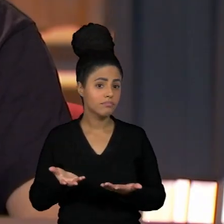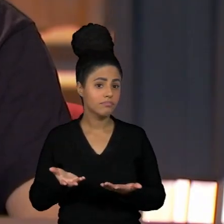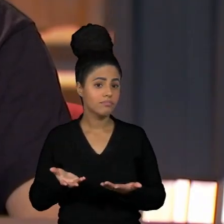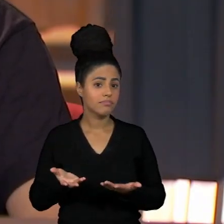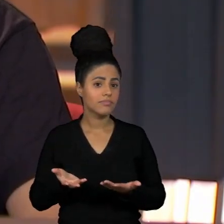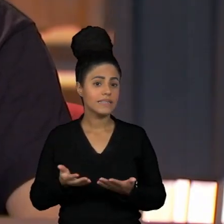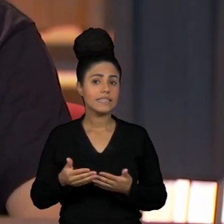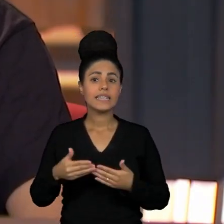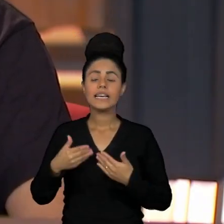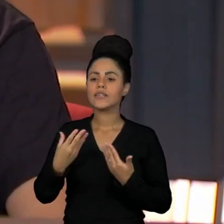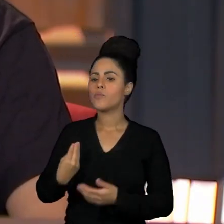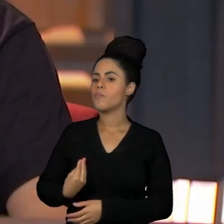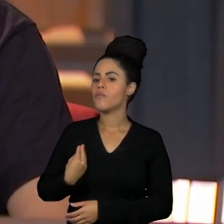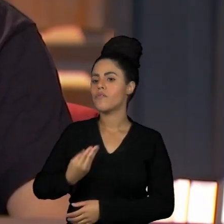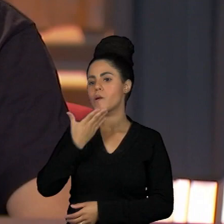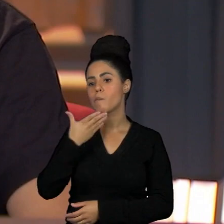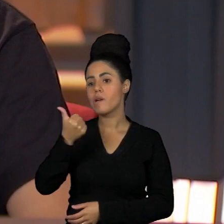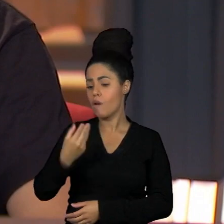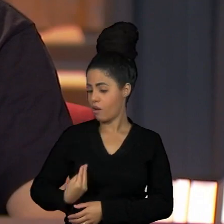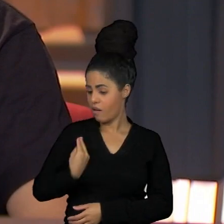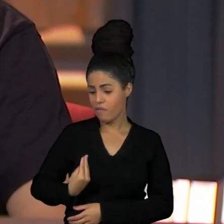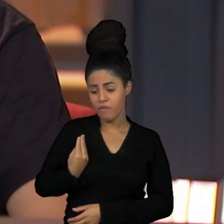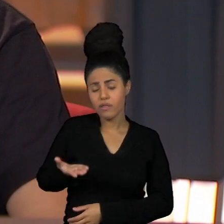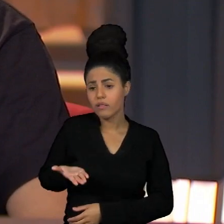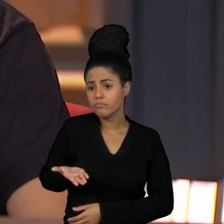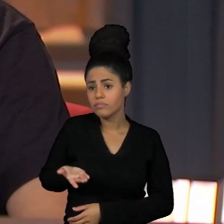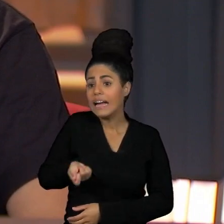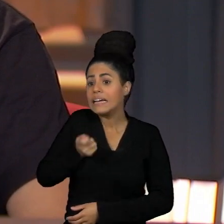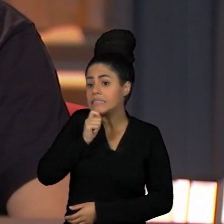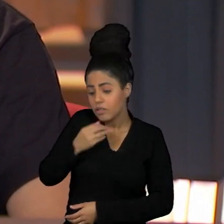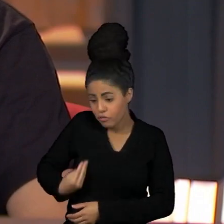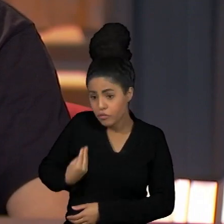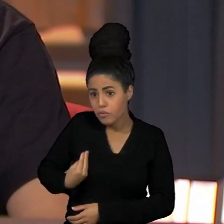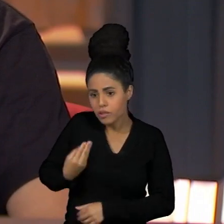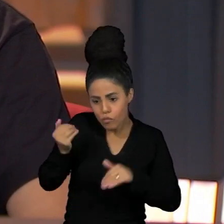Para você viver melhor enquanto está vivo.